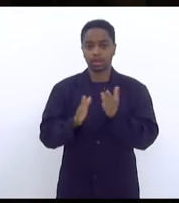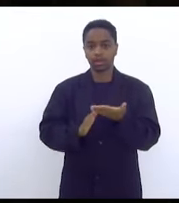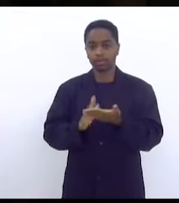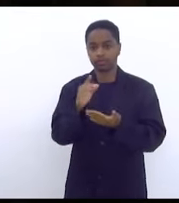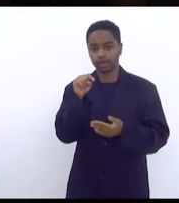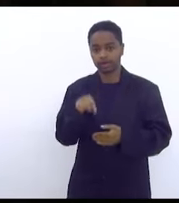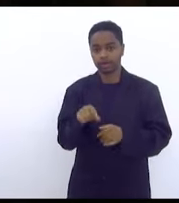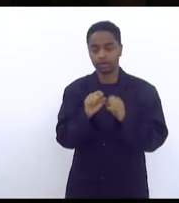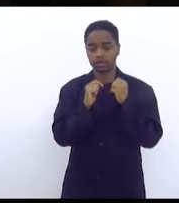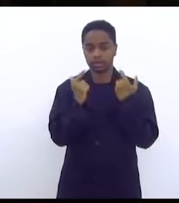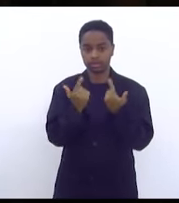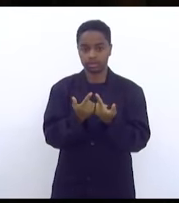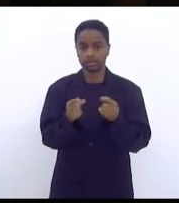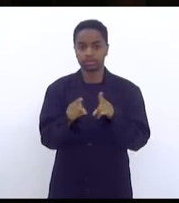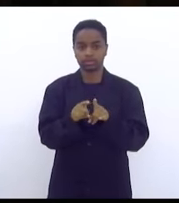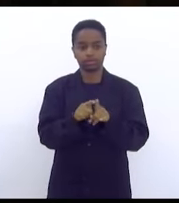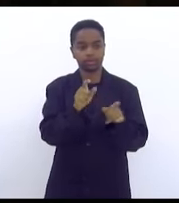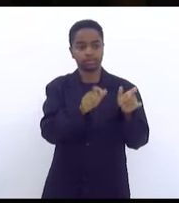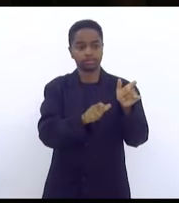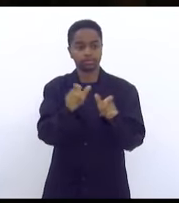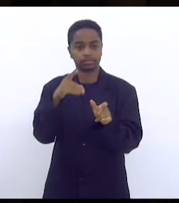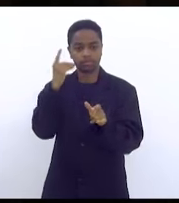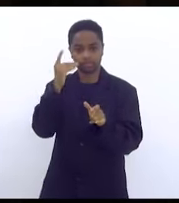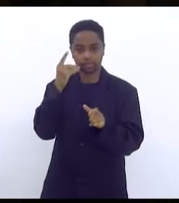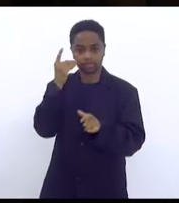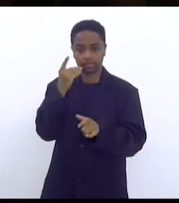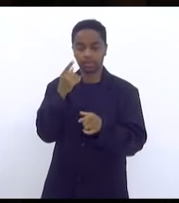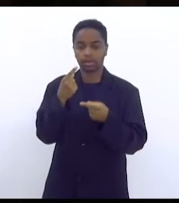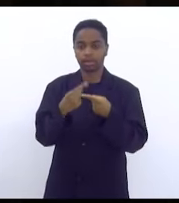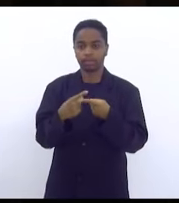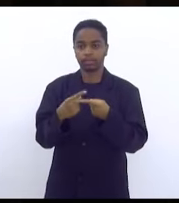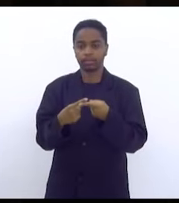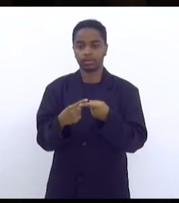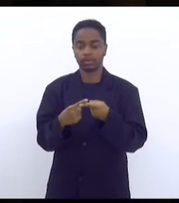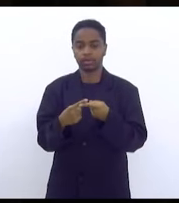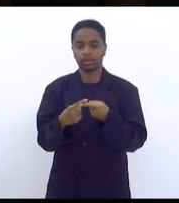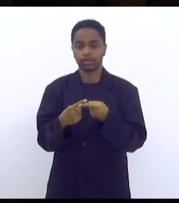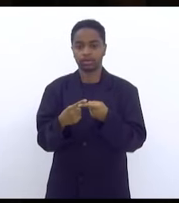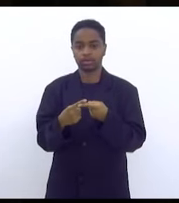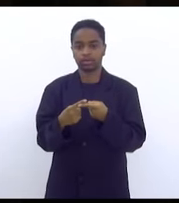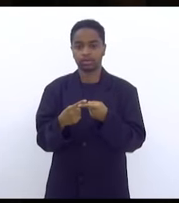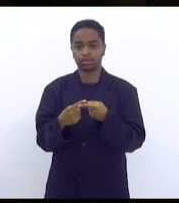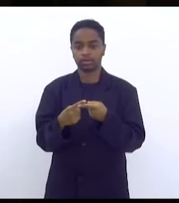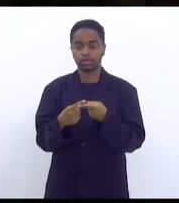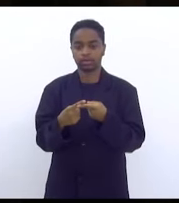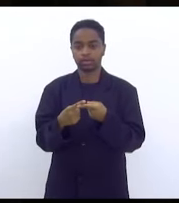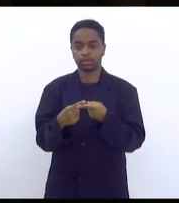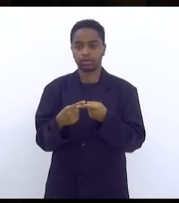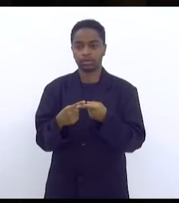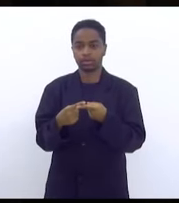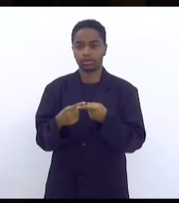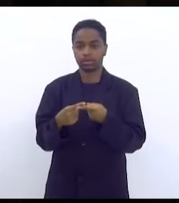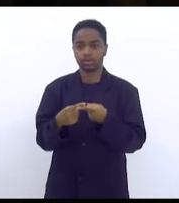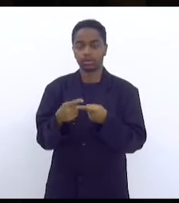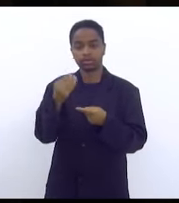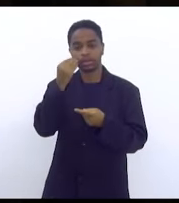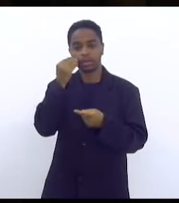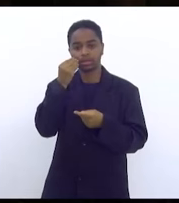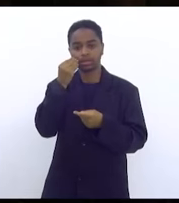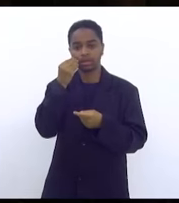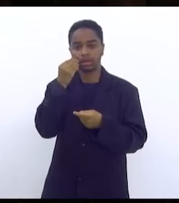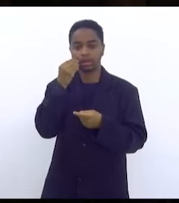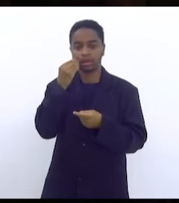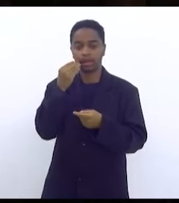pelo Parlamento, pelos nossos pares, que era o aumento da gratificação dos